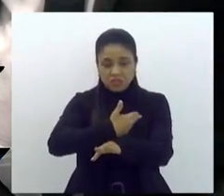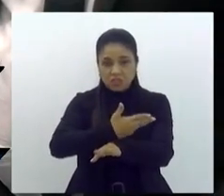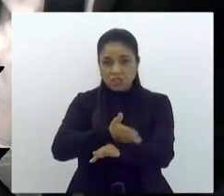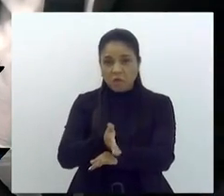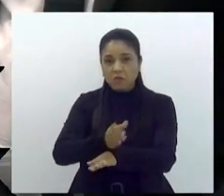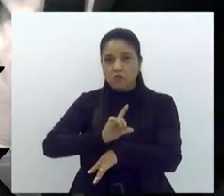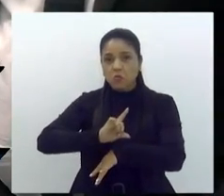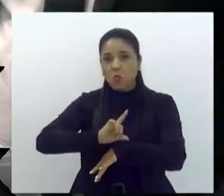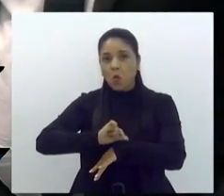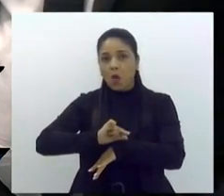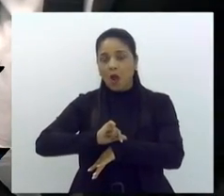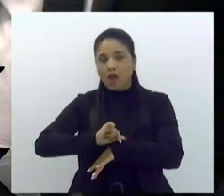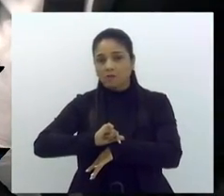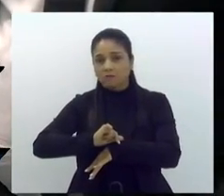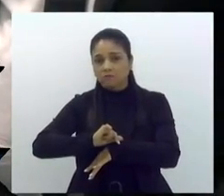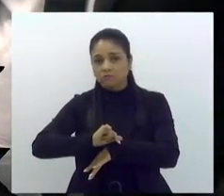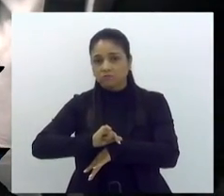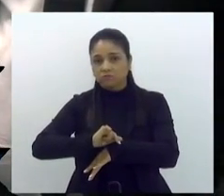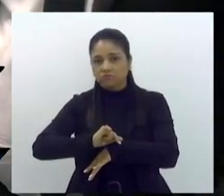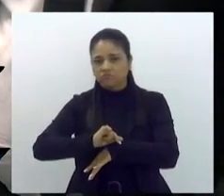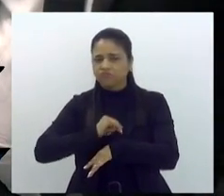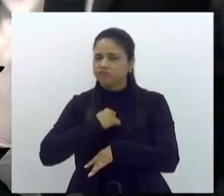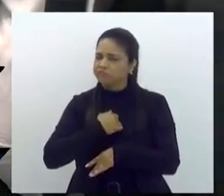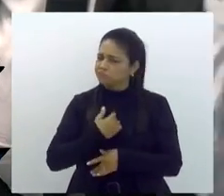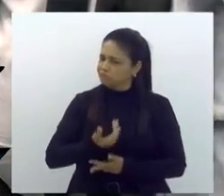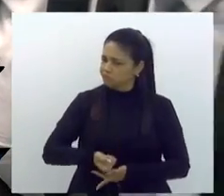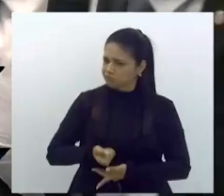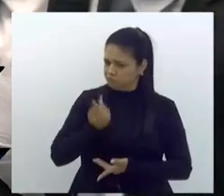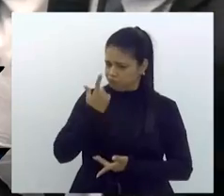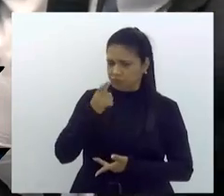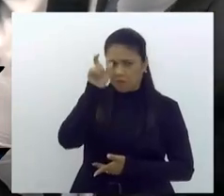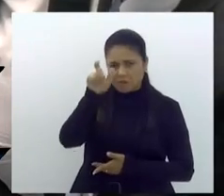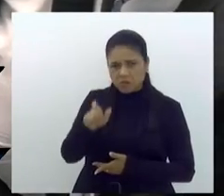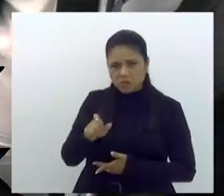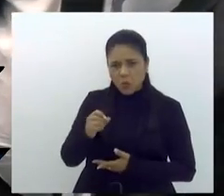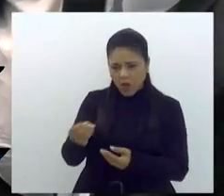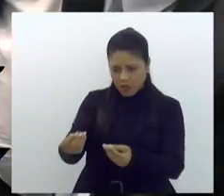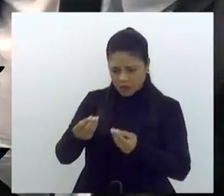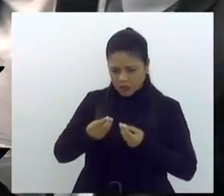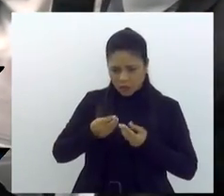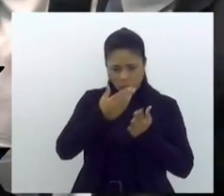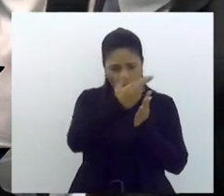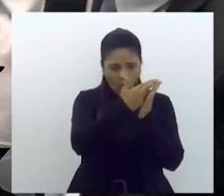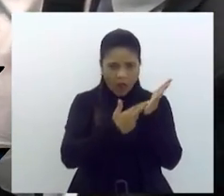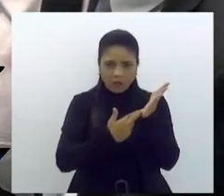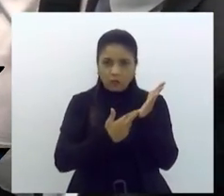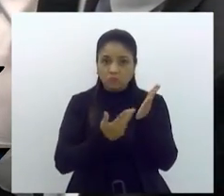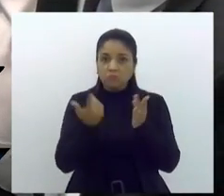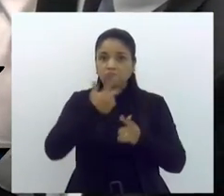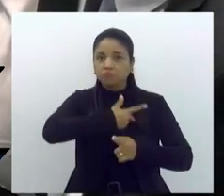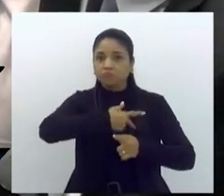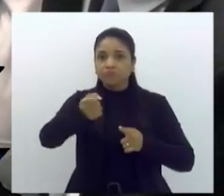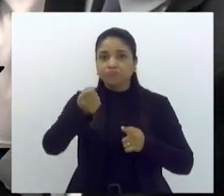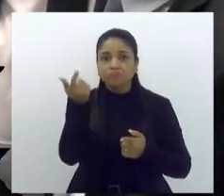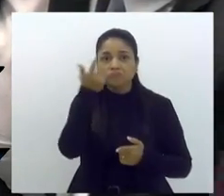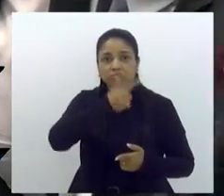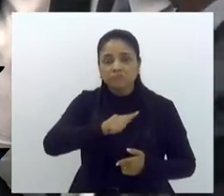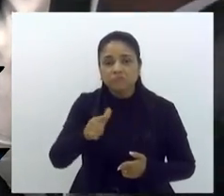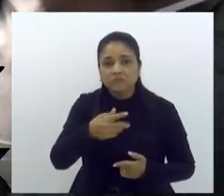horário curiosamente a pessoa que entregou o seu relatório depois do horário foi a vencedora